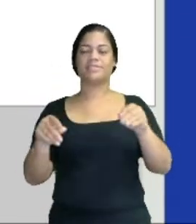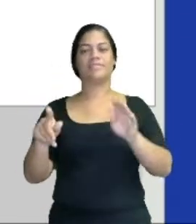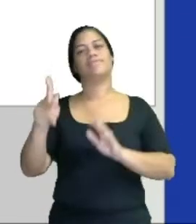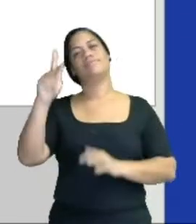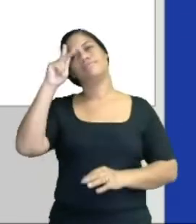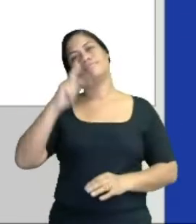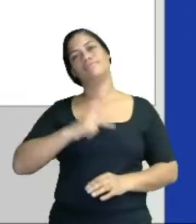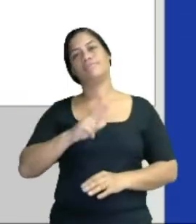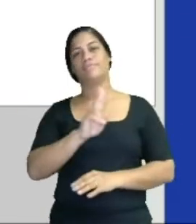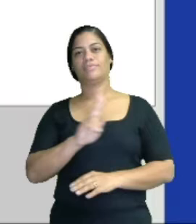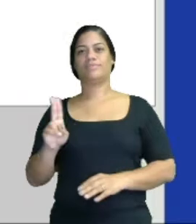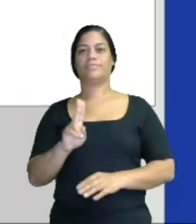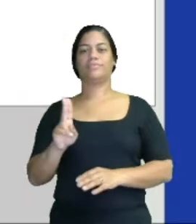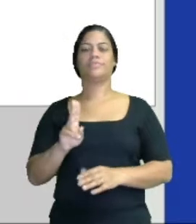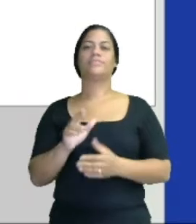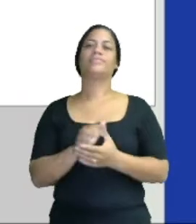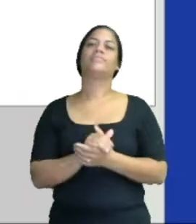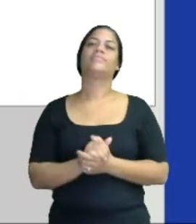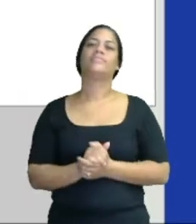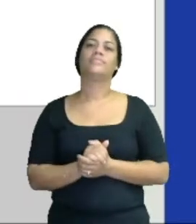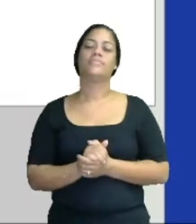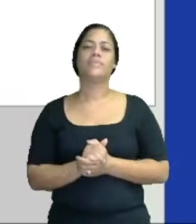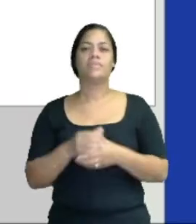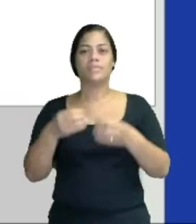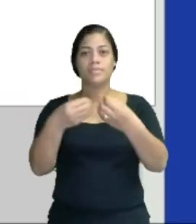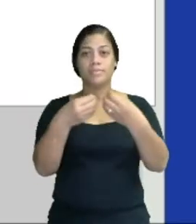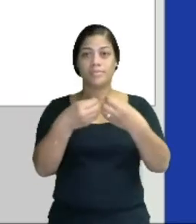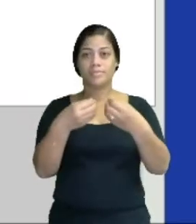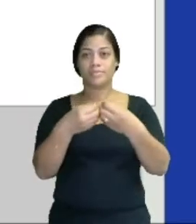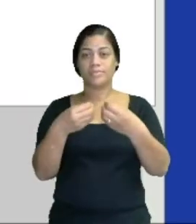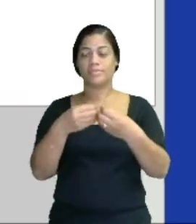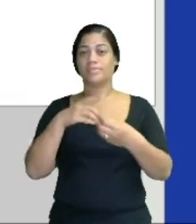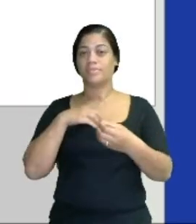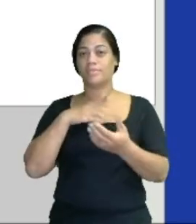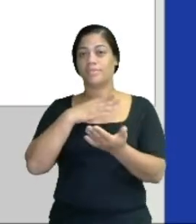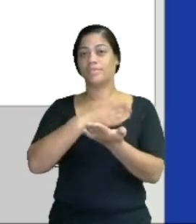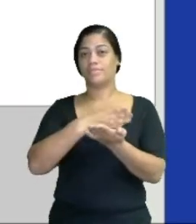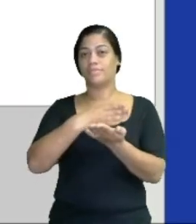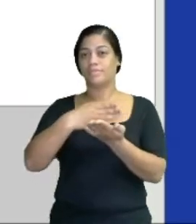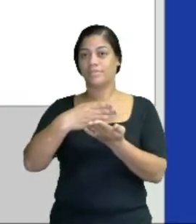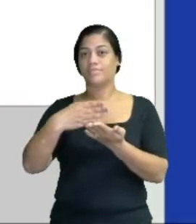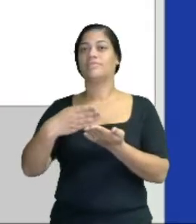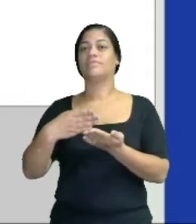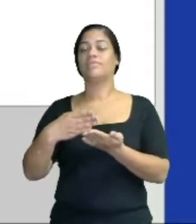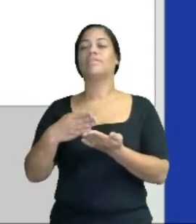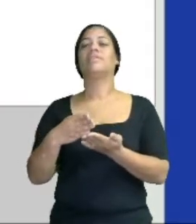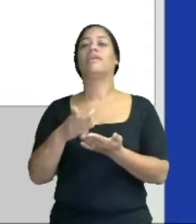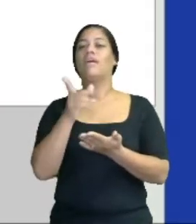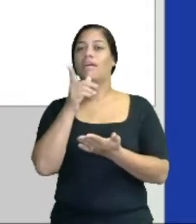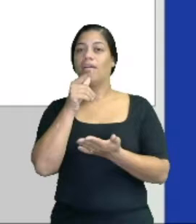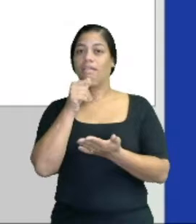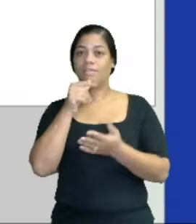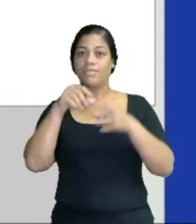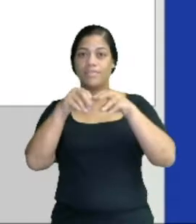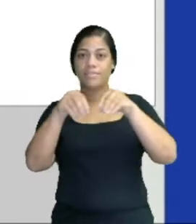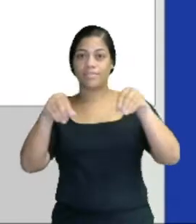que seriam os continentes e as ilhas. E aqui do lado, ó, a gente tem a distribuição das terras e águas do